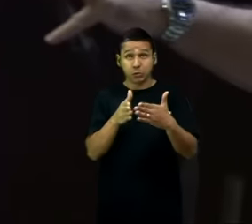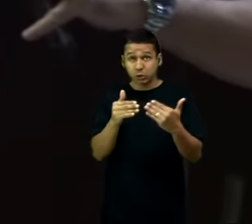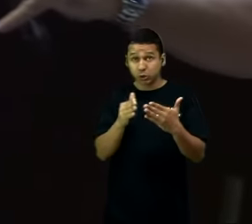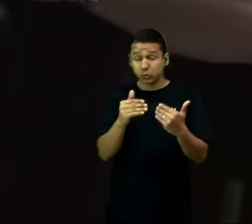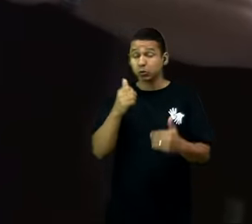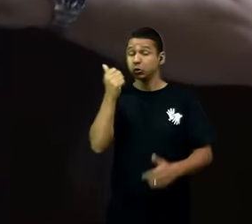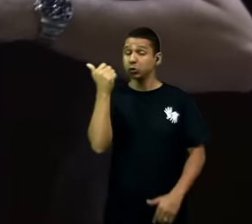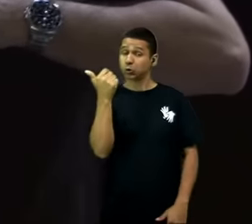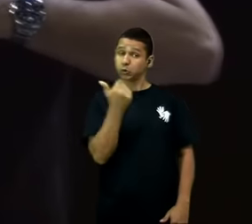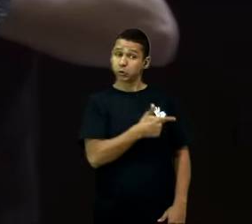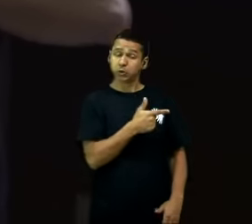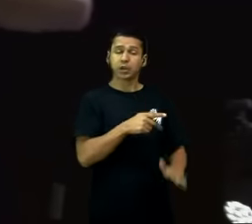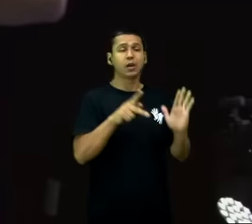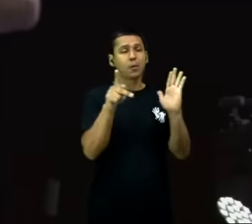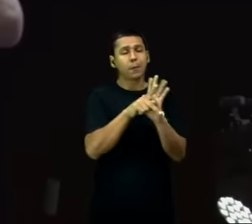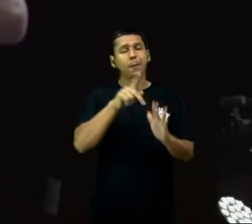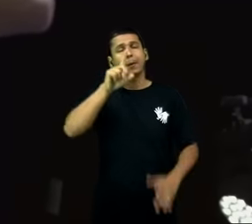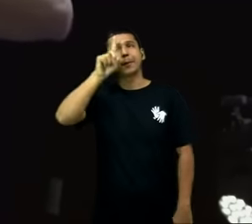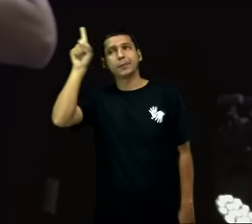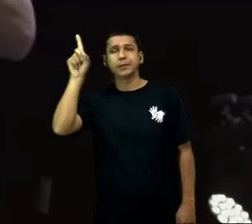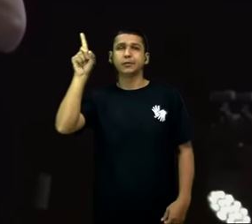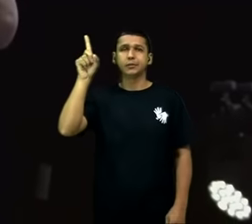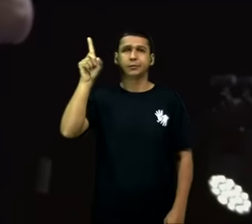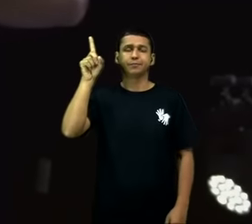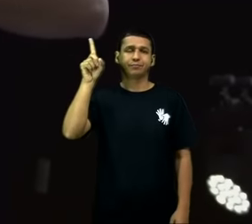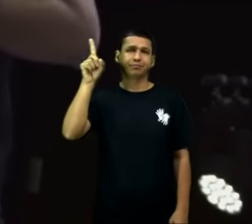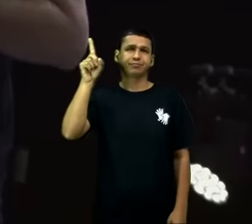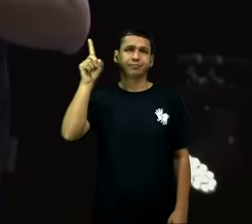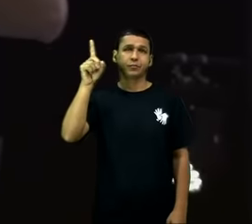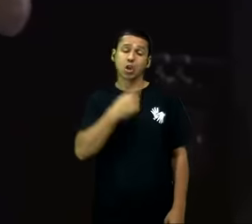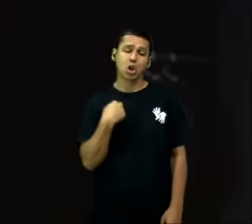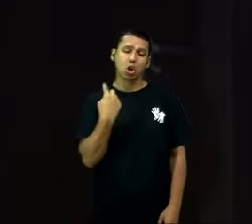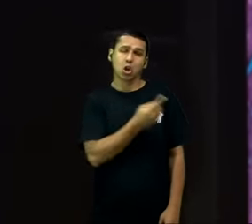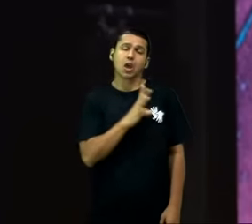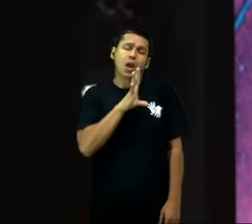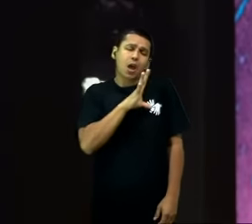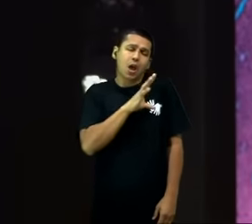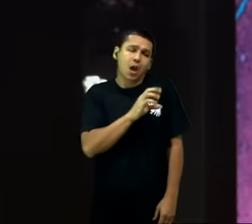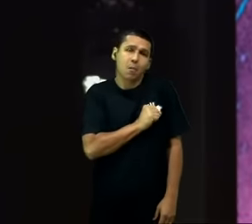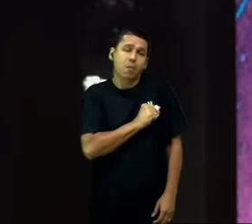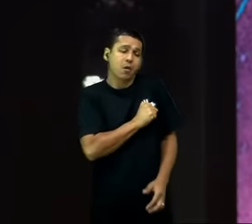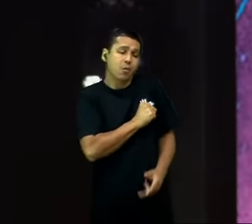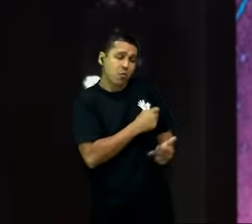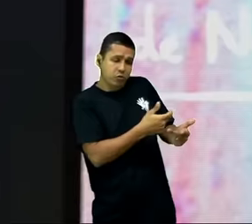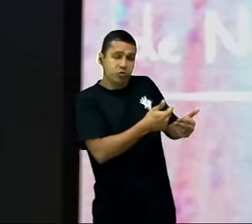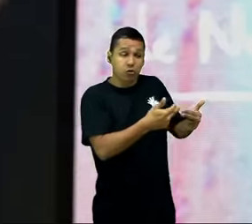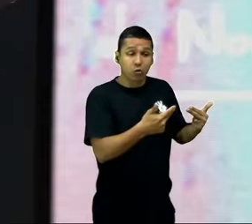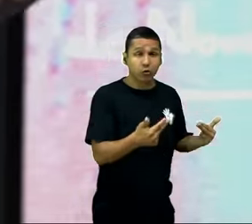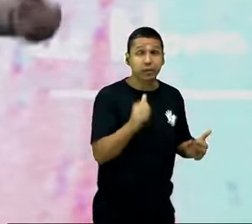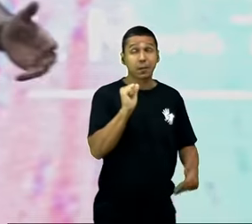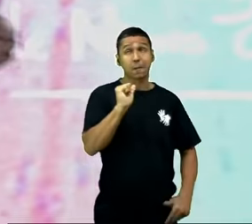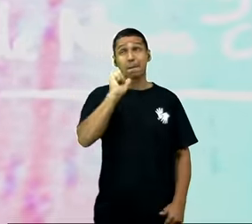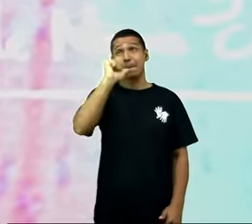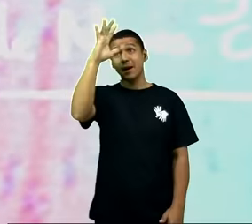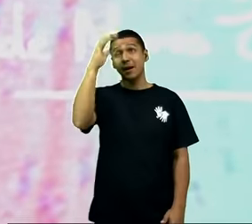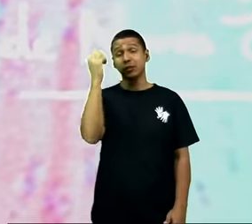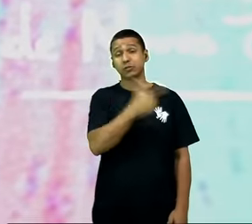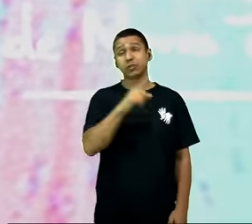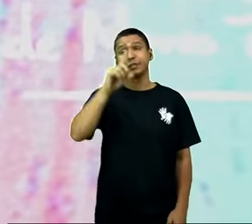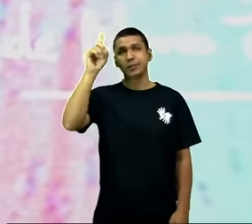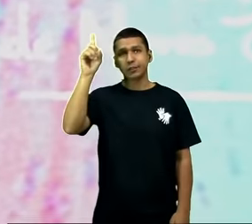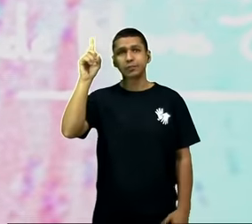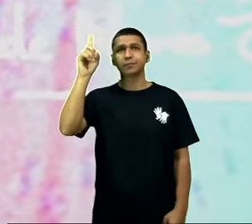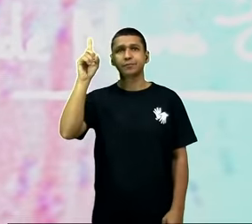Simples. A gente está amando muito mais aquilo que Deus nos pede do que o próprio Deus. Porque a gente sabe, gente, se é Deus que está pedindo,